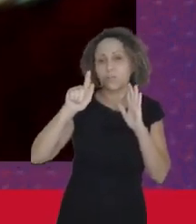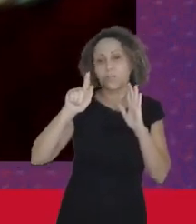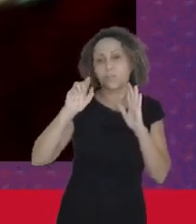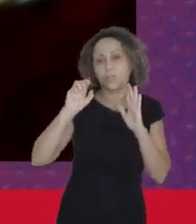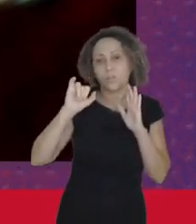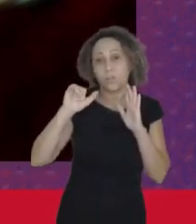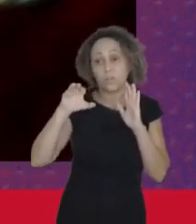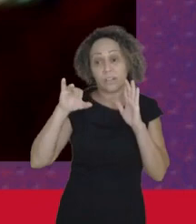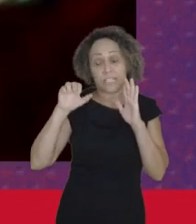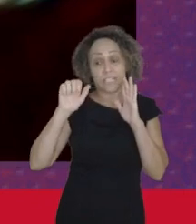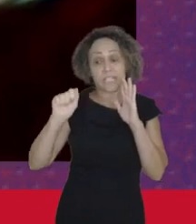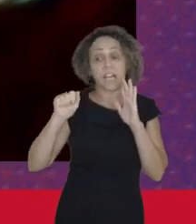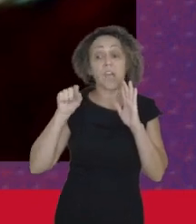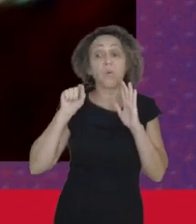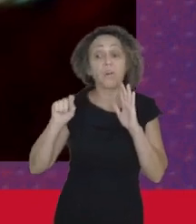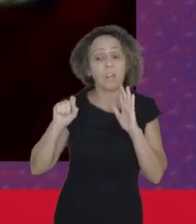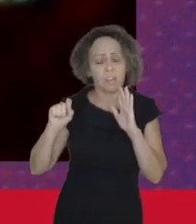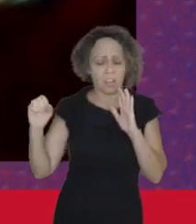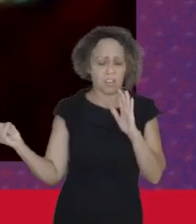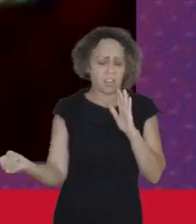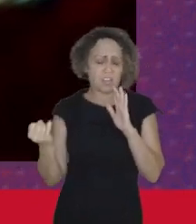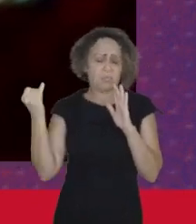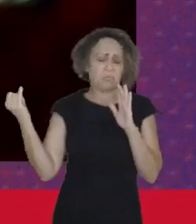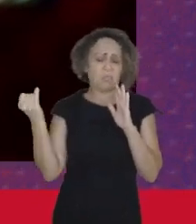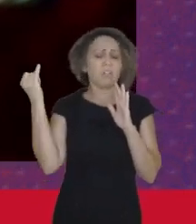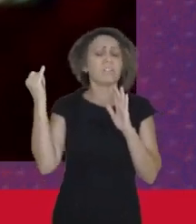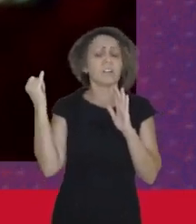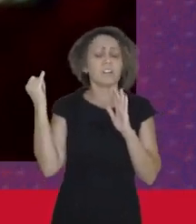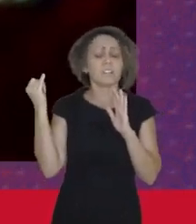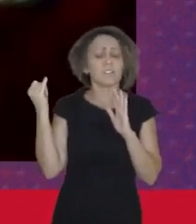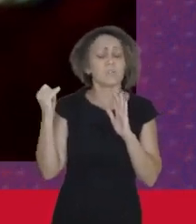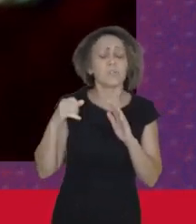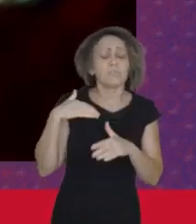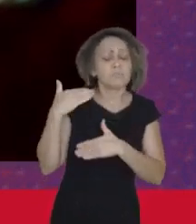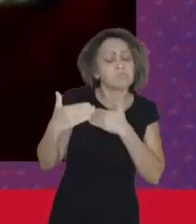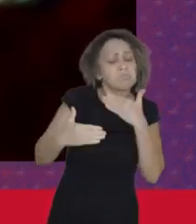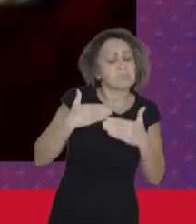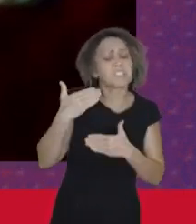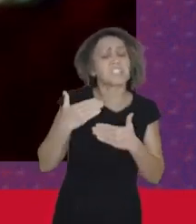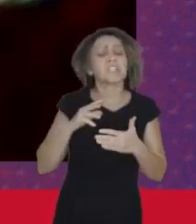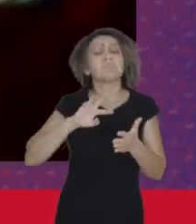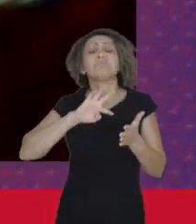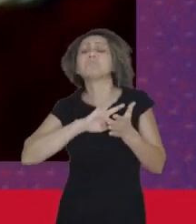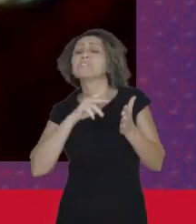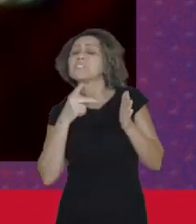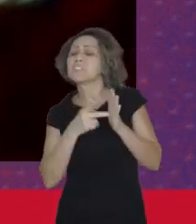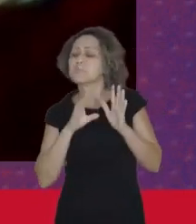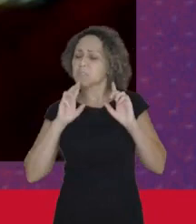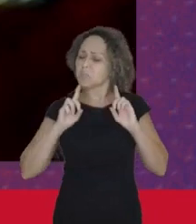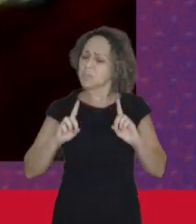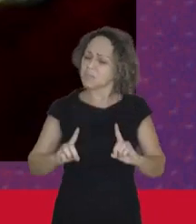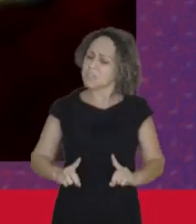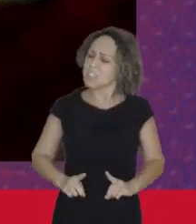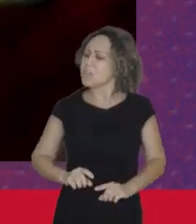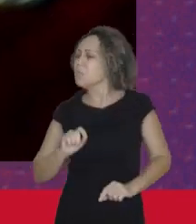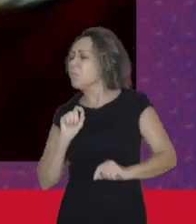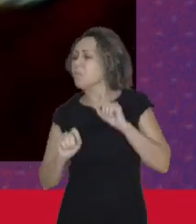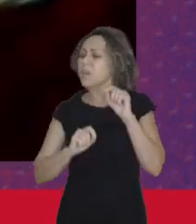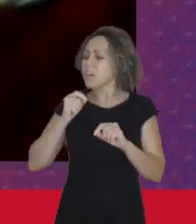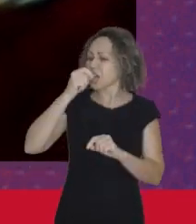no progresso da visão sobre o que seria uma deficiência, quem seria uma pessoa com